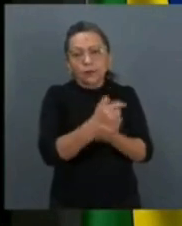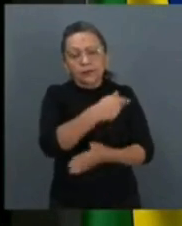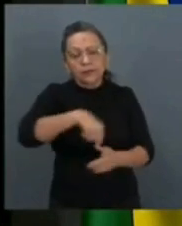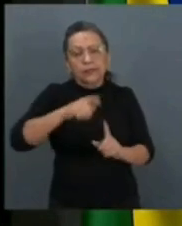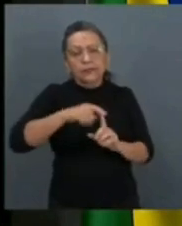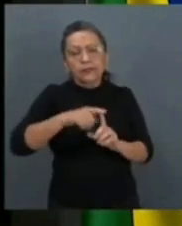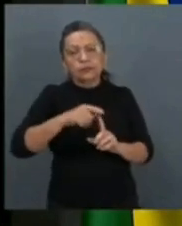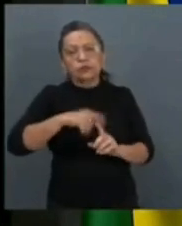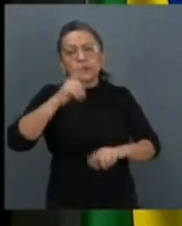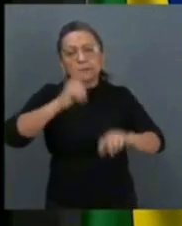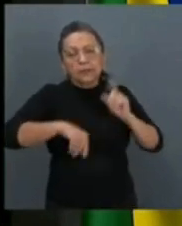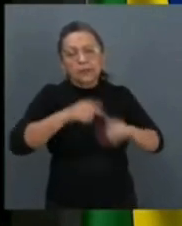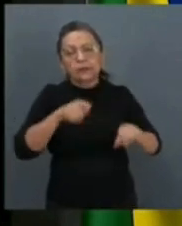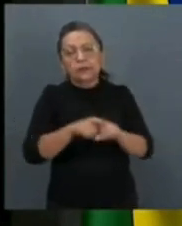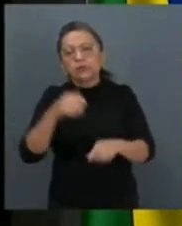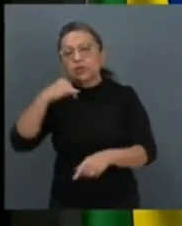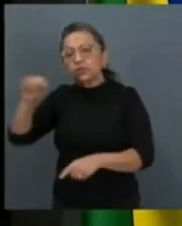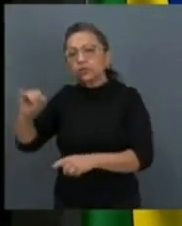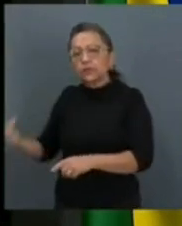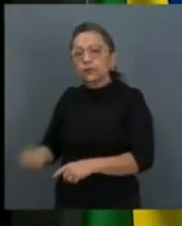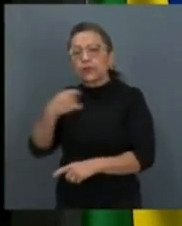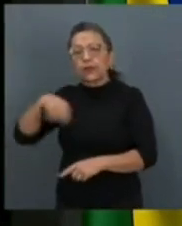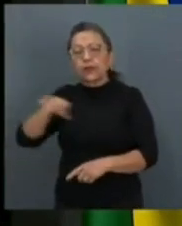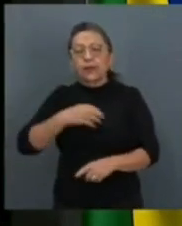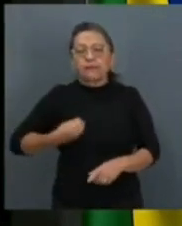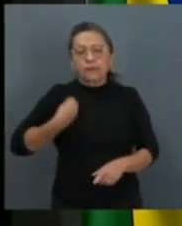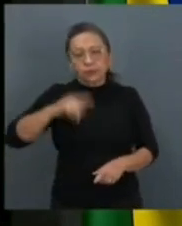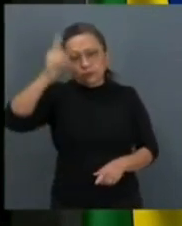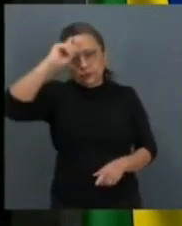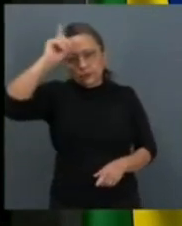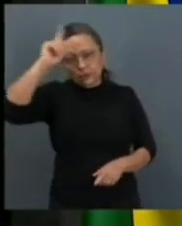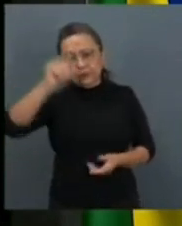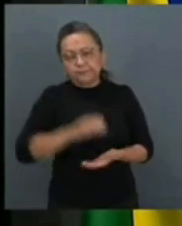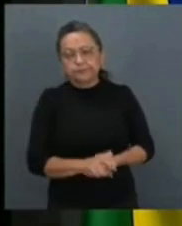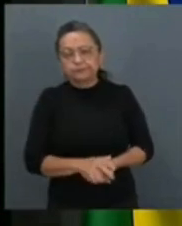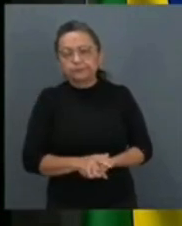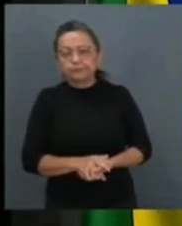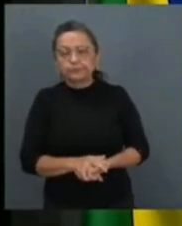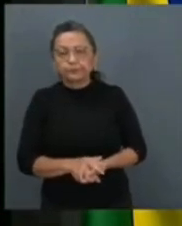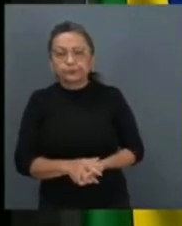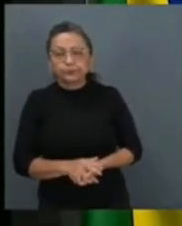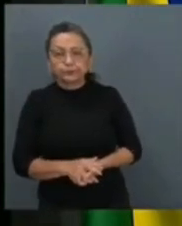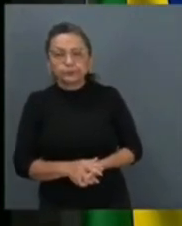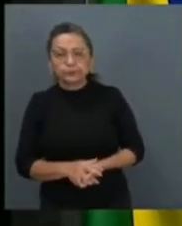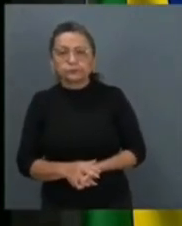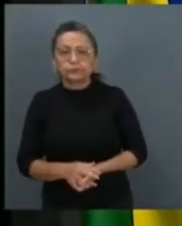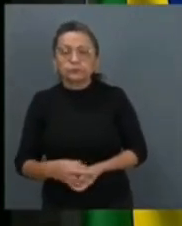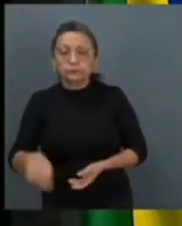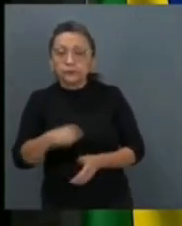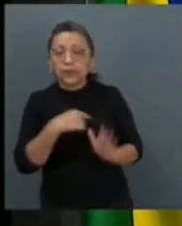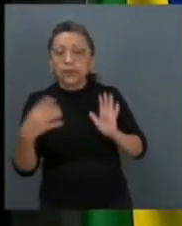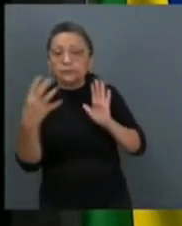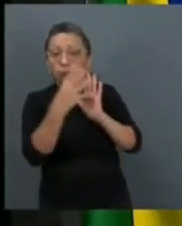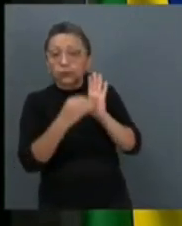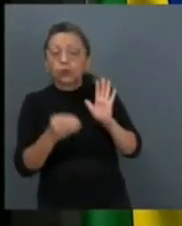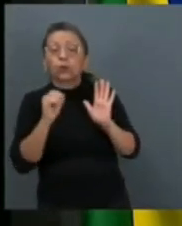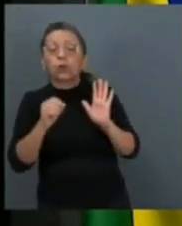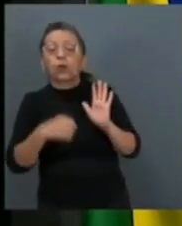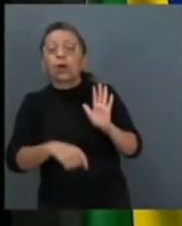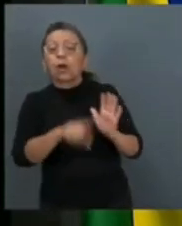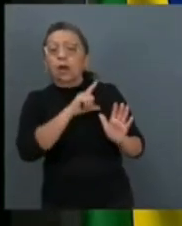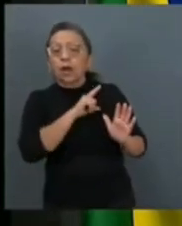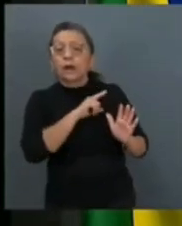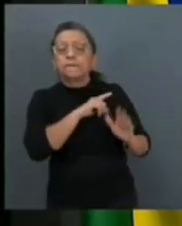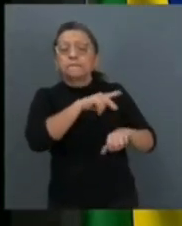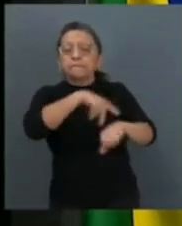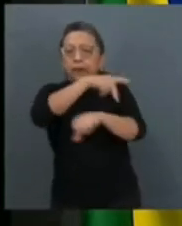de energia essencial para o dia a dia da população. Esse modelo foi adotado com sucesso